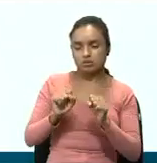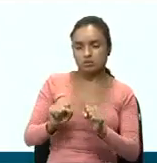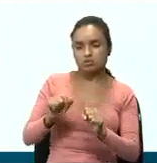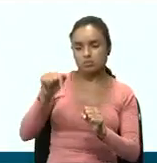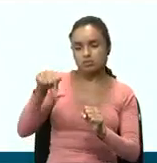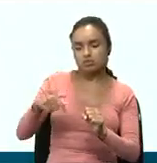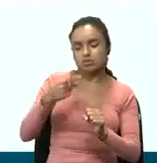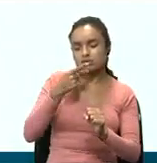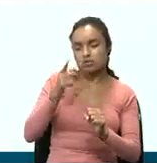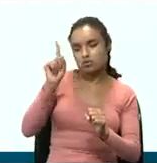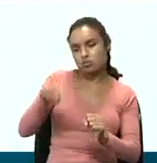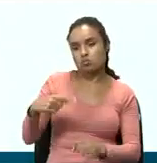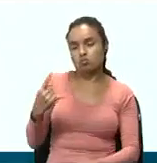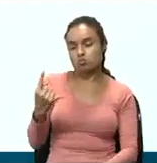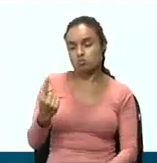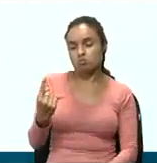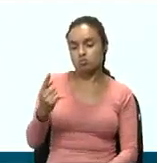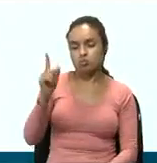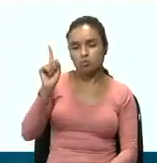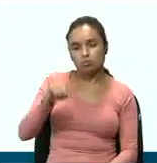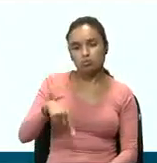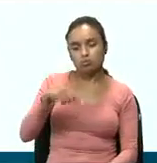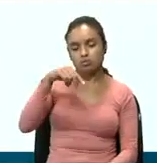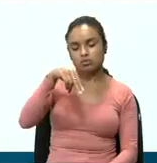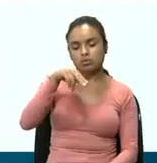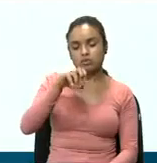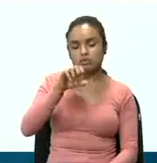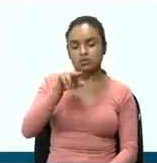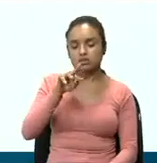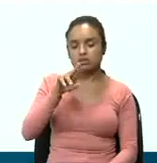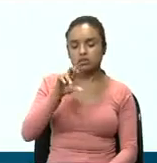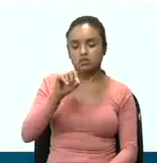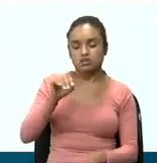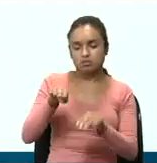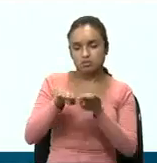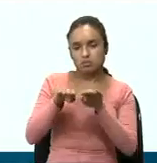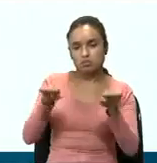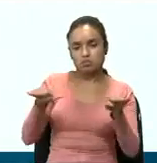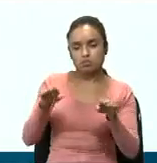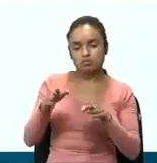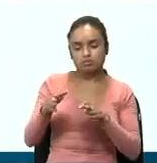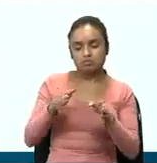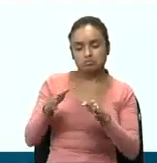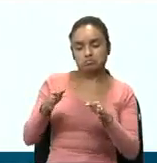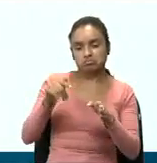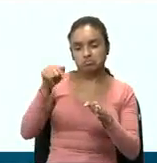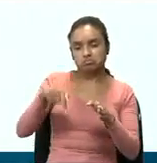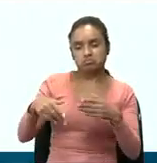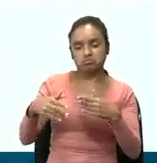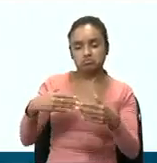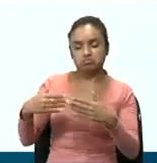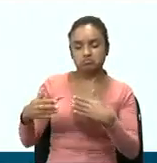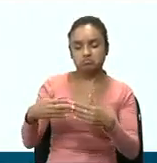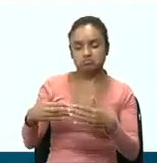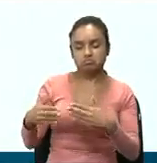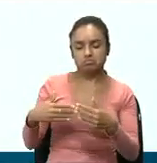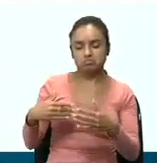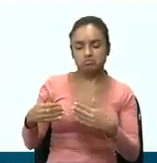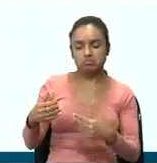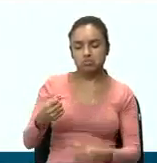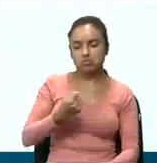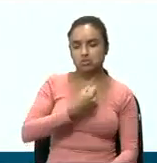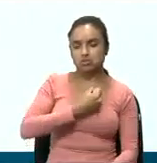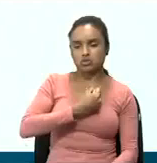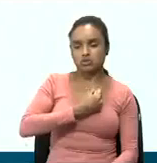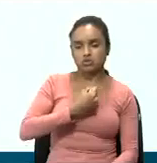1. Porque 1 é o elemento neutro da multiplicação. Então, se eu multiplico qualquer número, no caso,